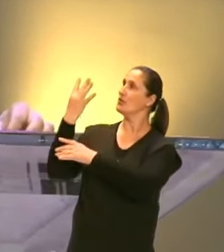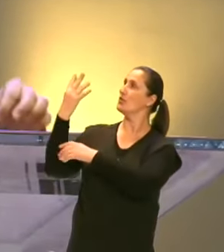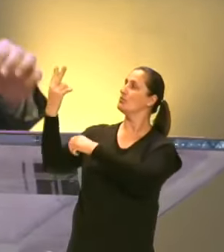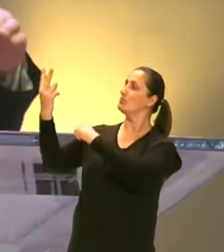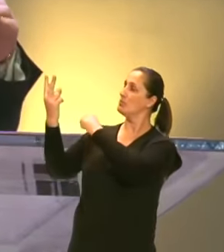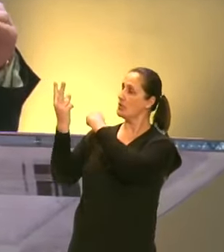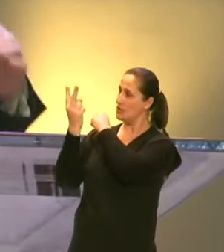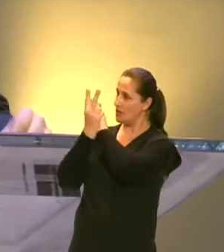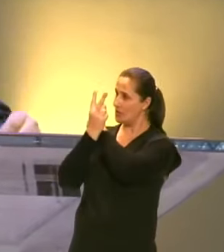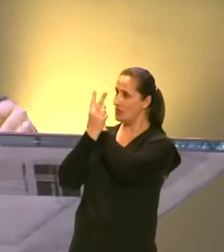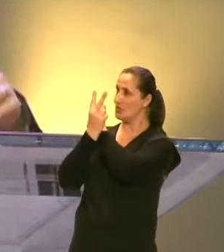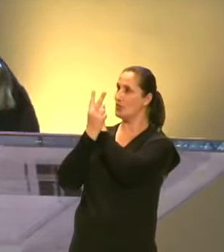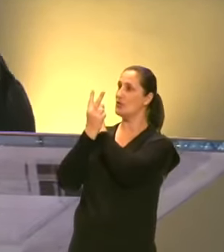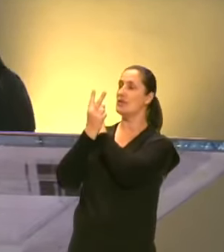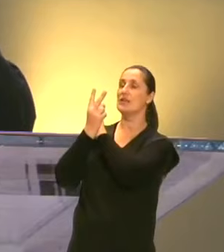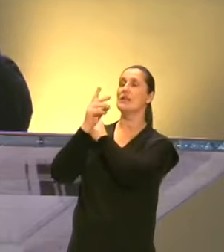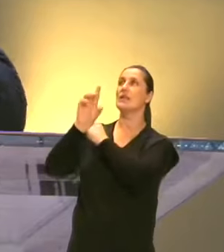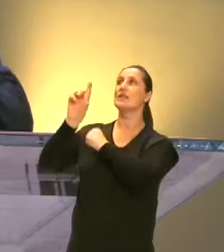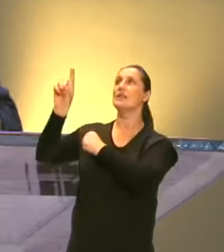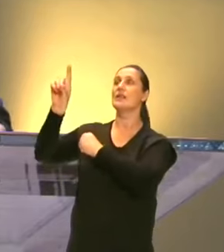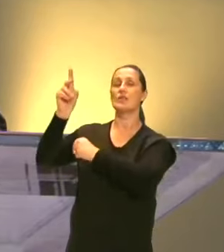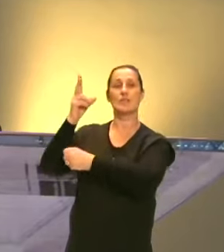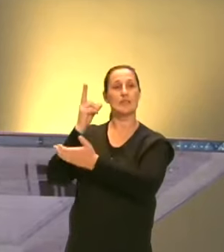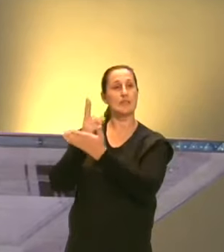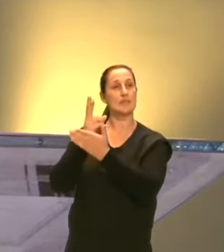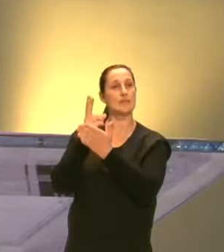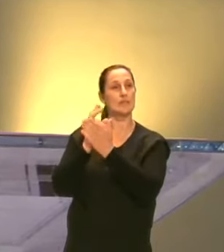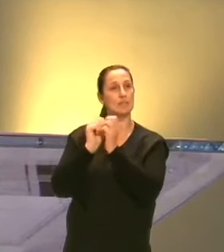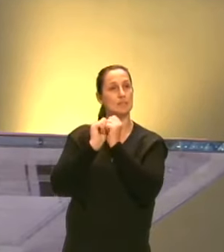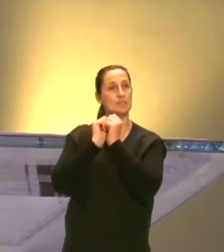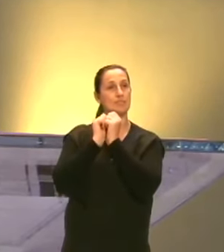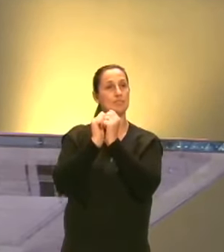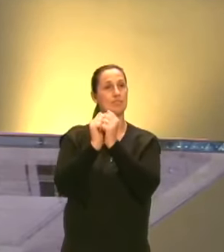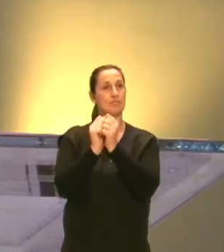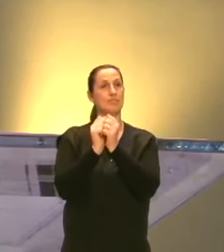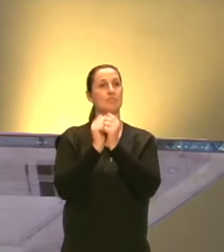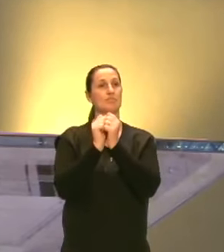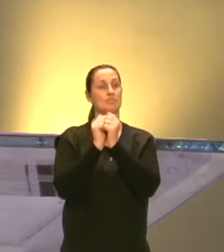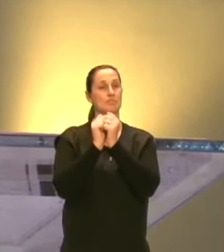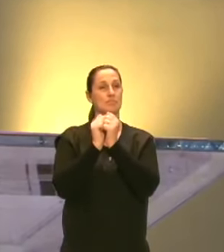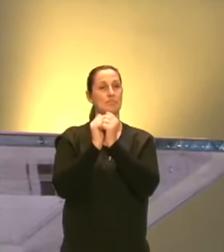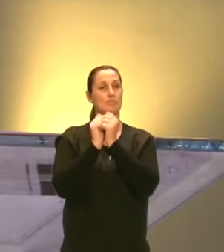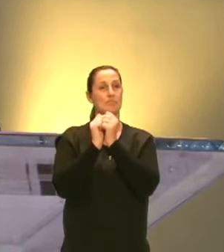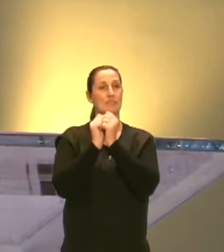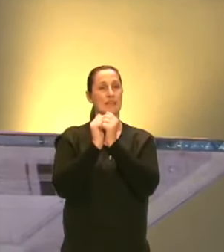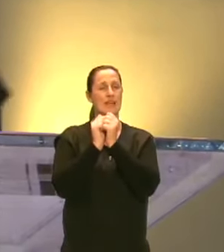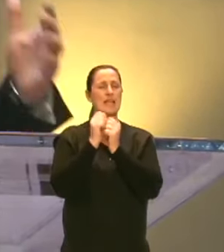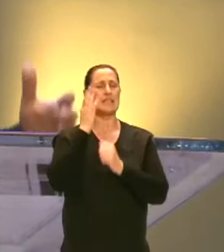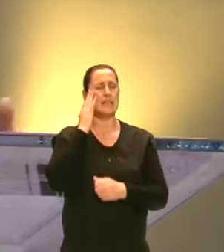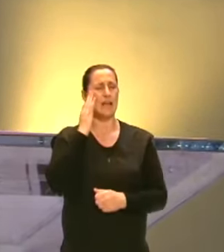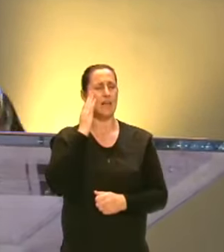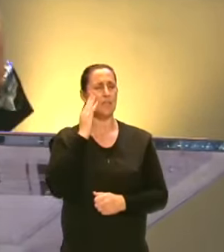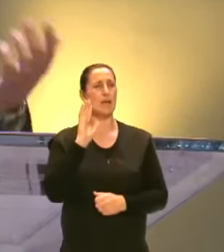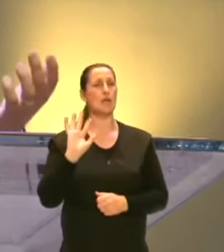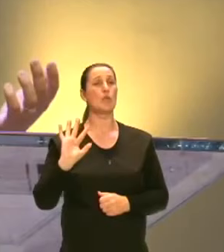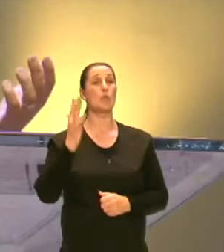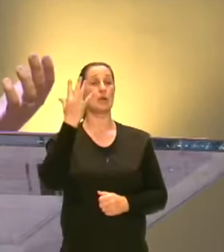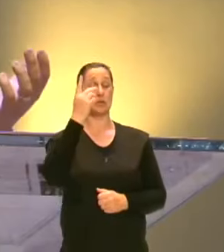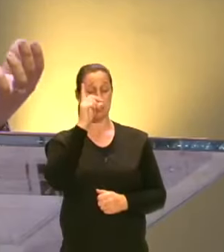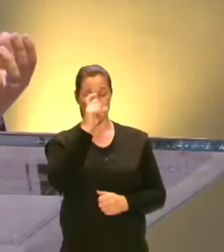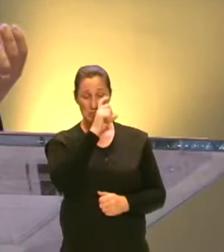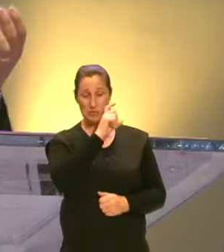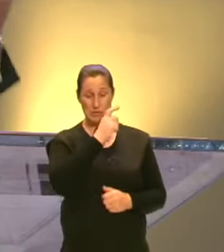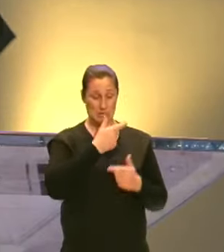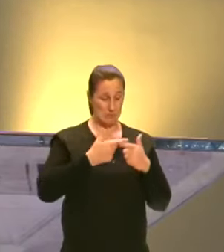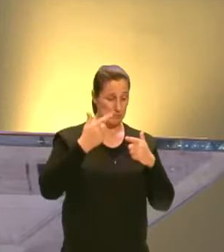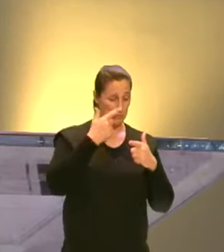um Deus que está sempre ao meu lado. Na peregrinação da vida, quando os problemas surgem, as